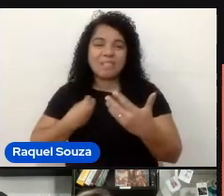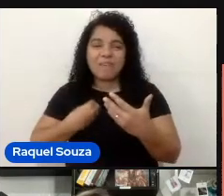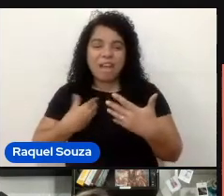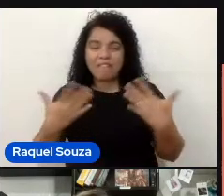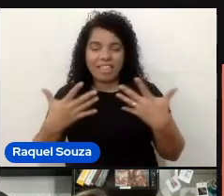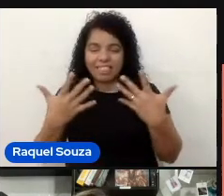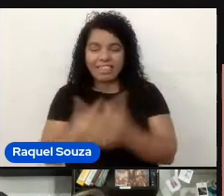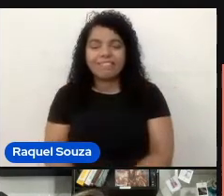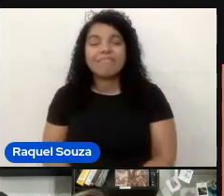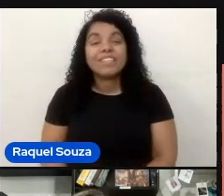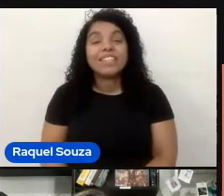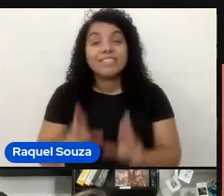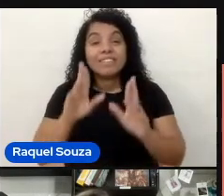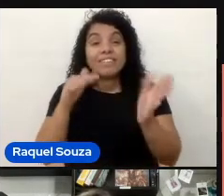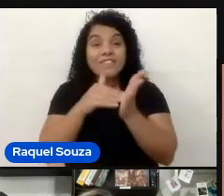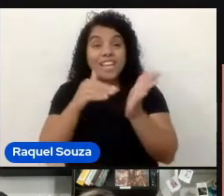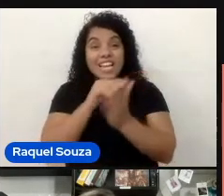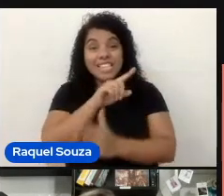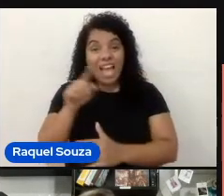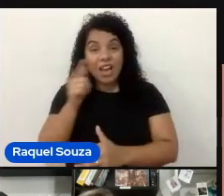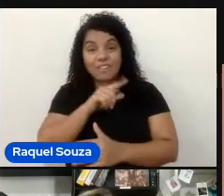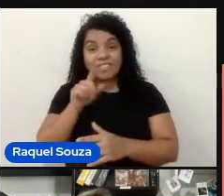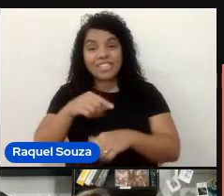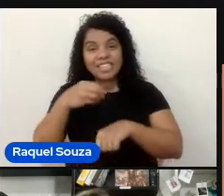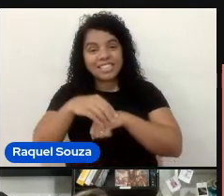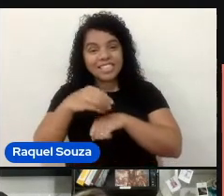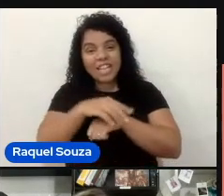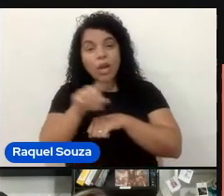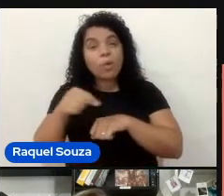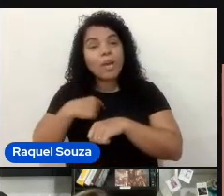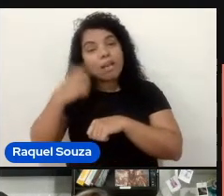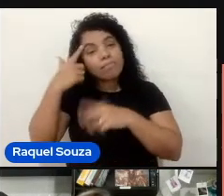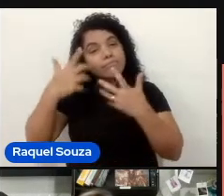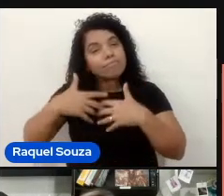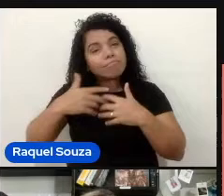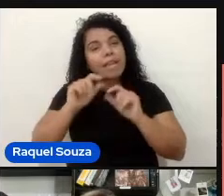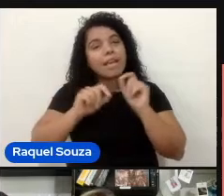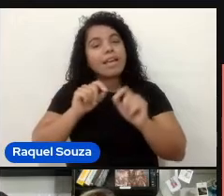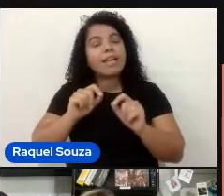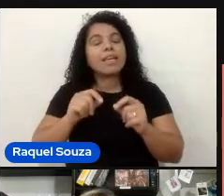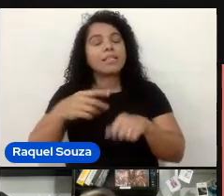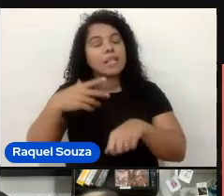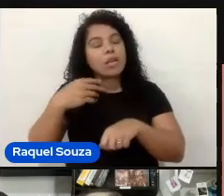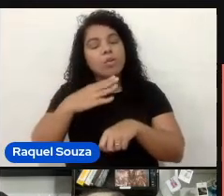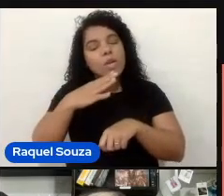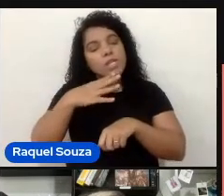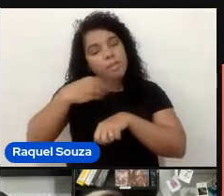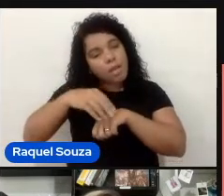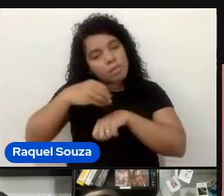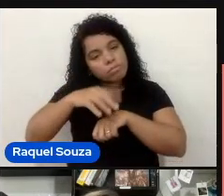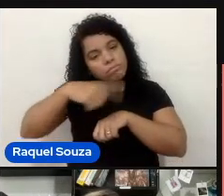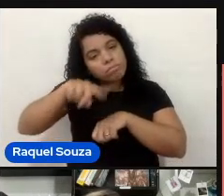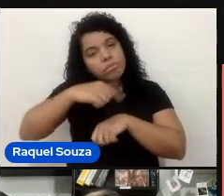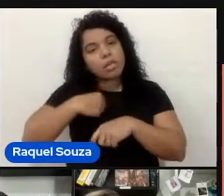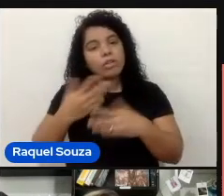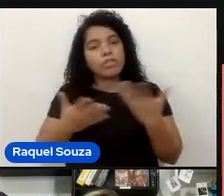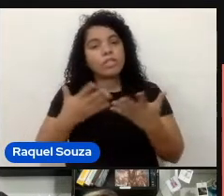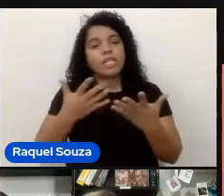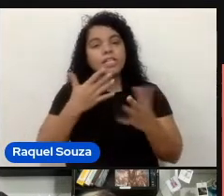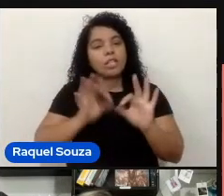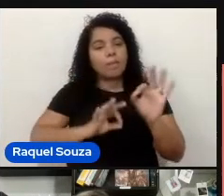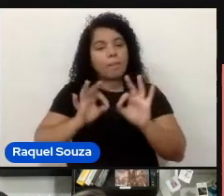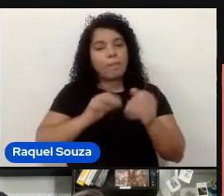que no final a gente consiga deixar um pouquinho do que a gente pensa, ou um pouquinho do nosso conhecimento para vocês. Espero que vocês curtem o que a gente preparou para